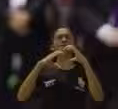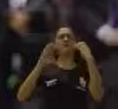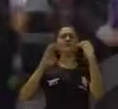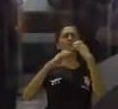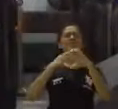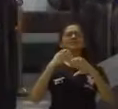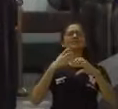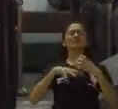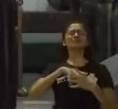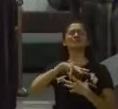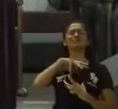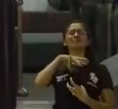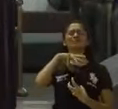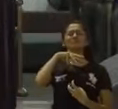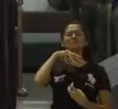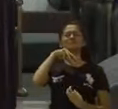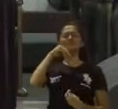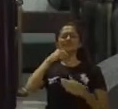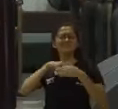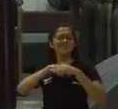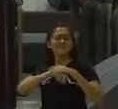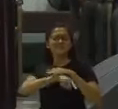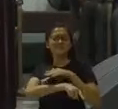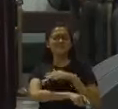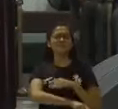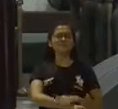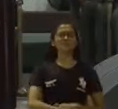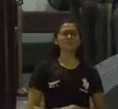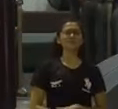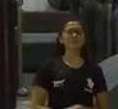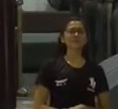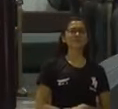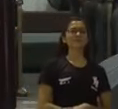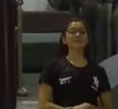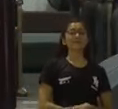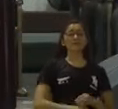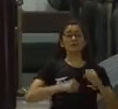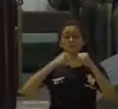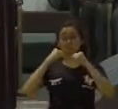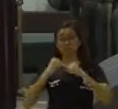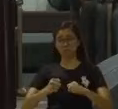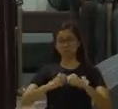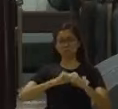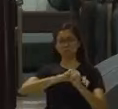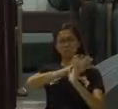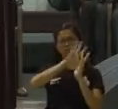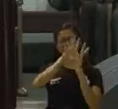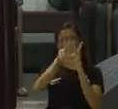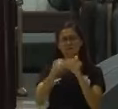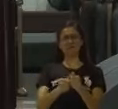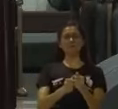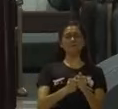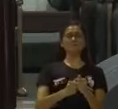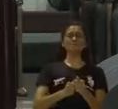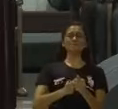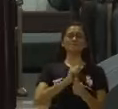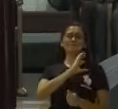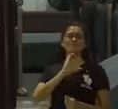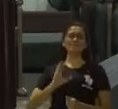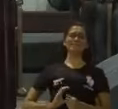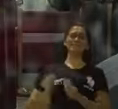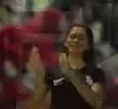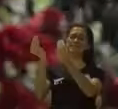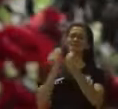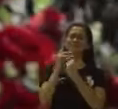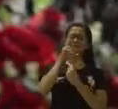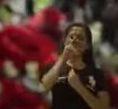louvor que será expresso no seu interior será este: posso todas as coisas